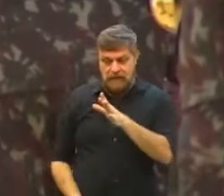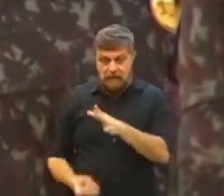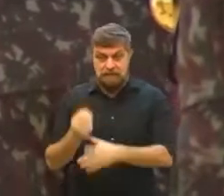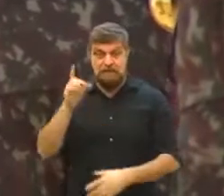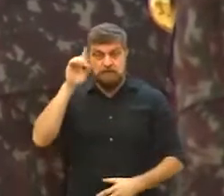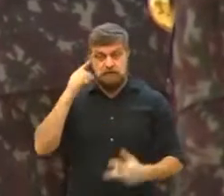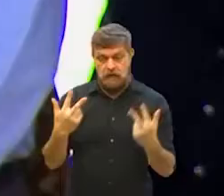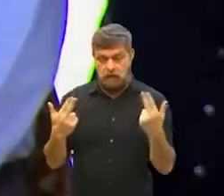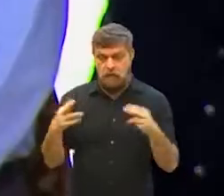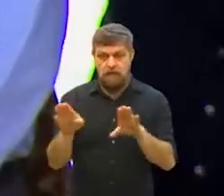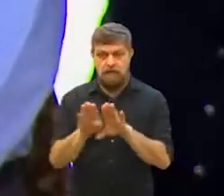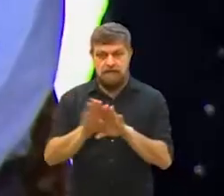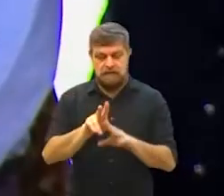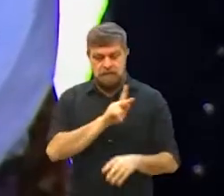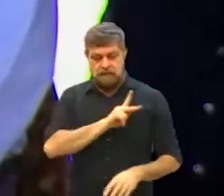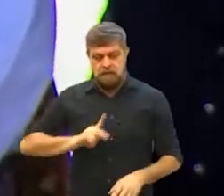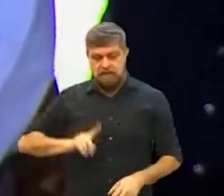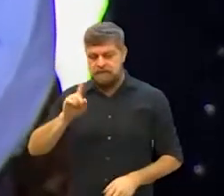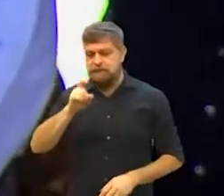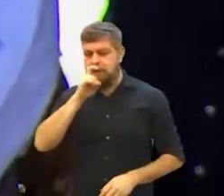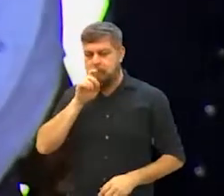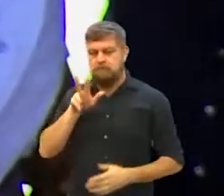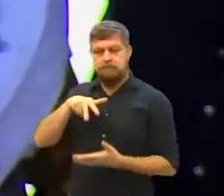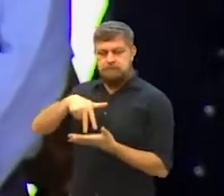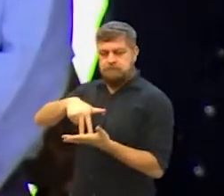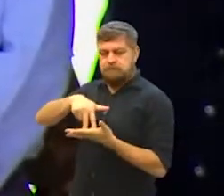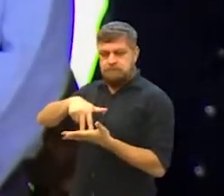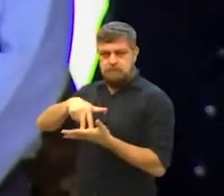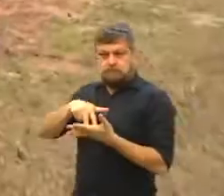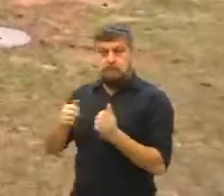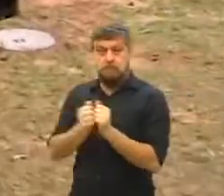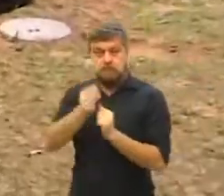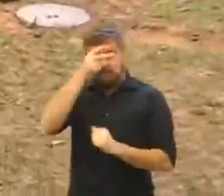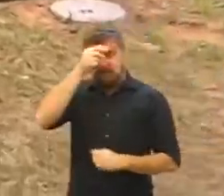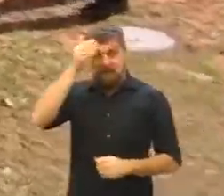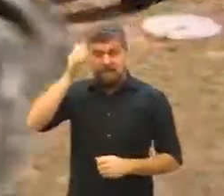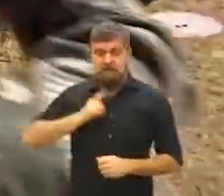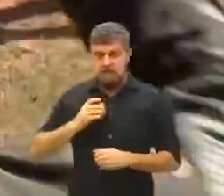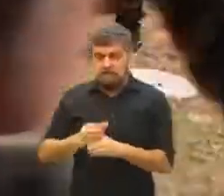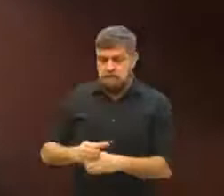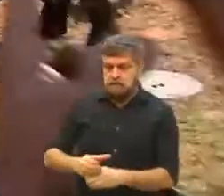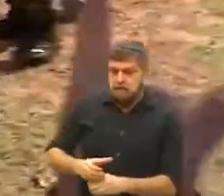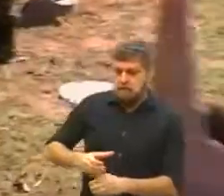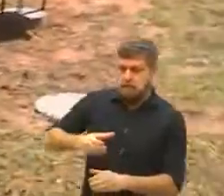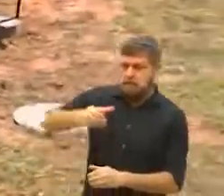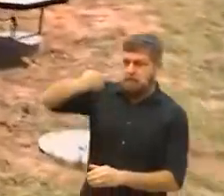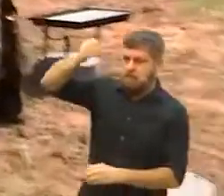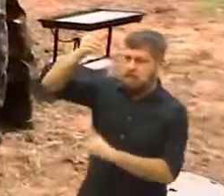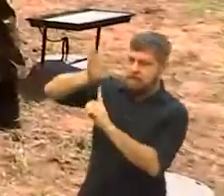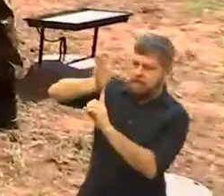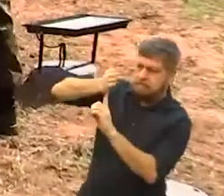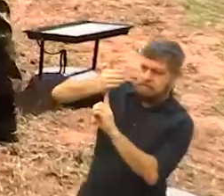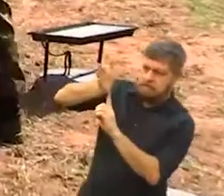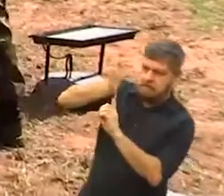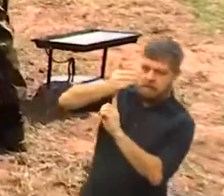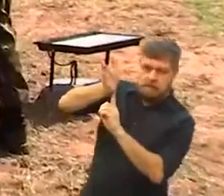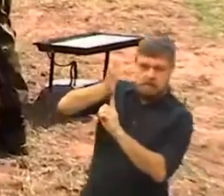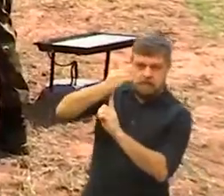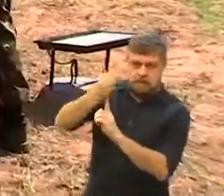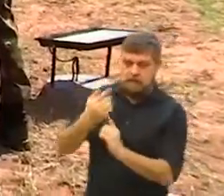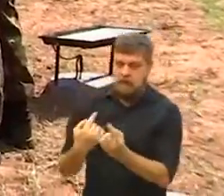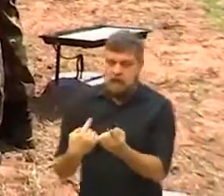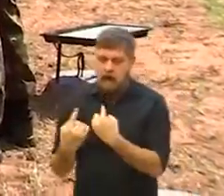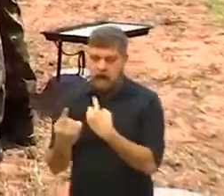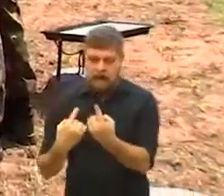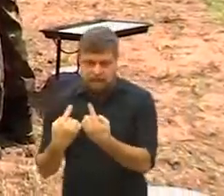dia do batismo da viatura e a presidência da câmara também acompanhou foi a inauguração do mastro do Forte Anhanguera